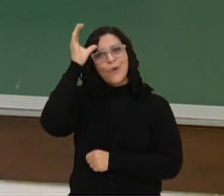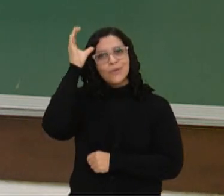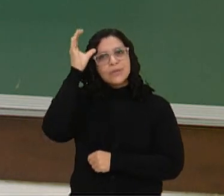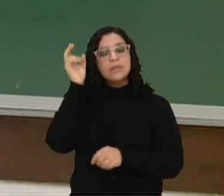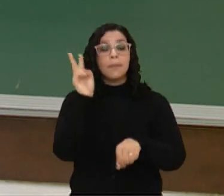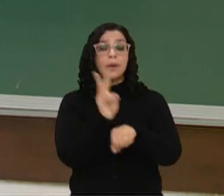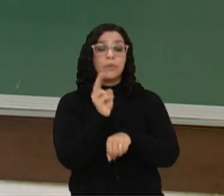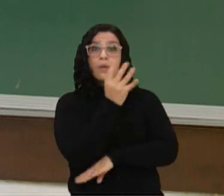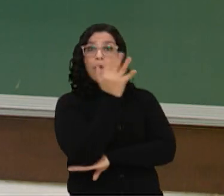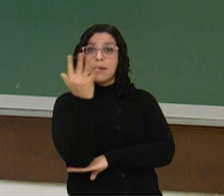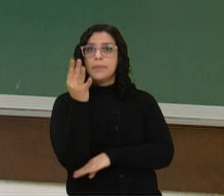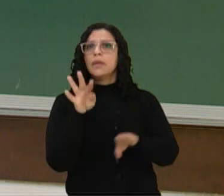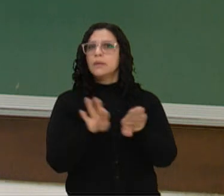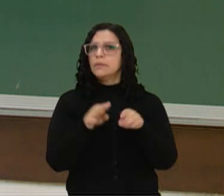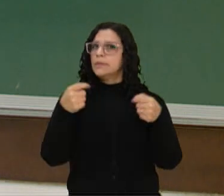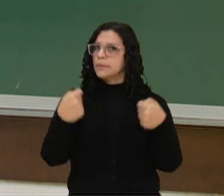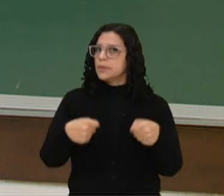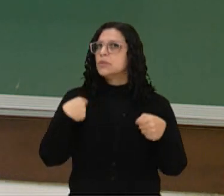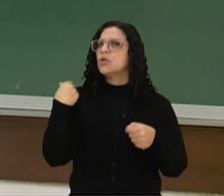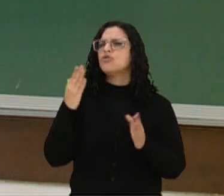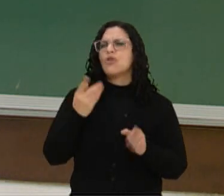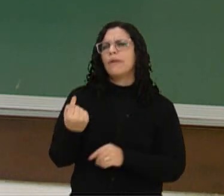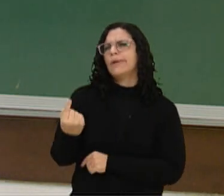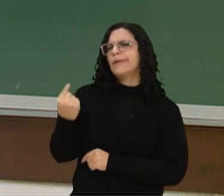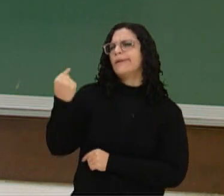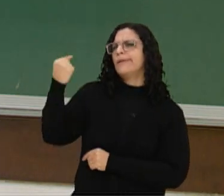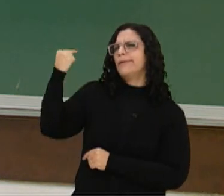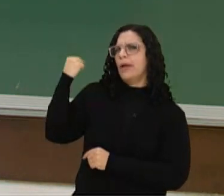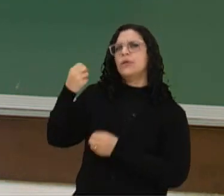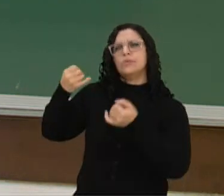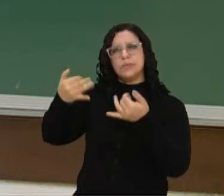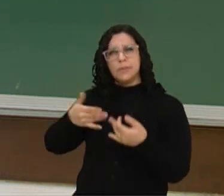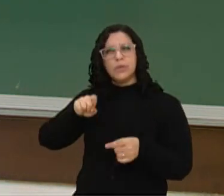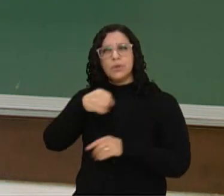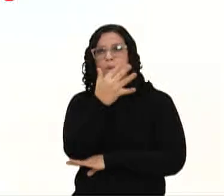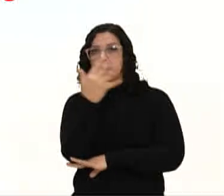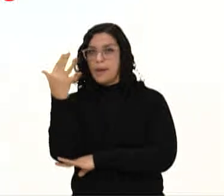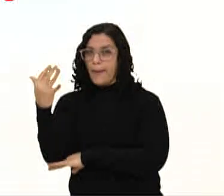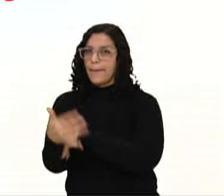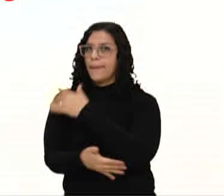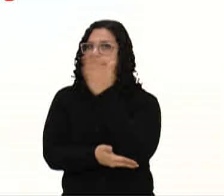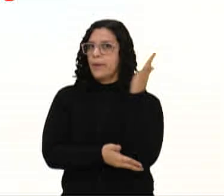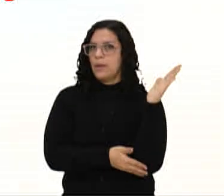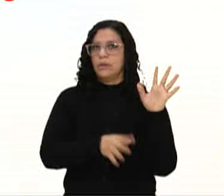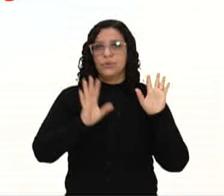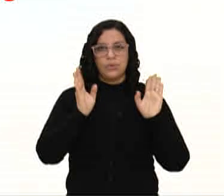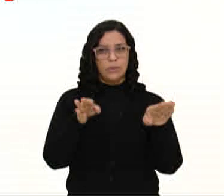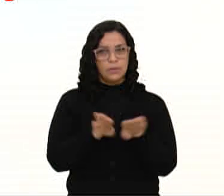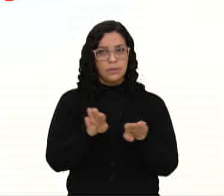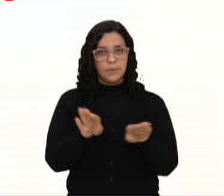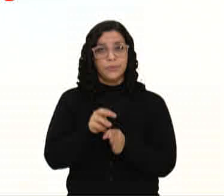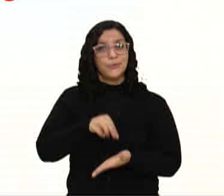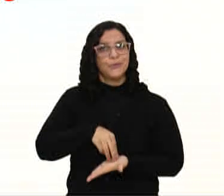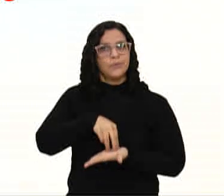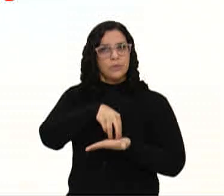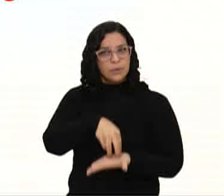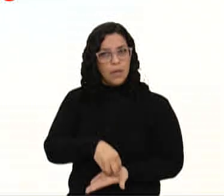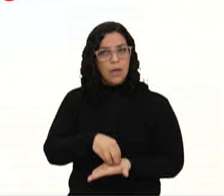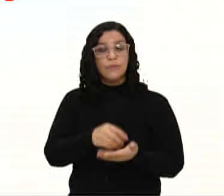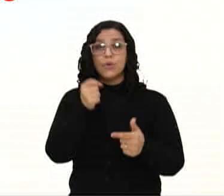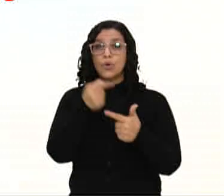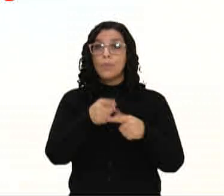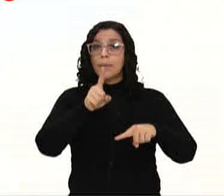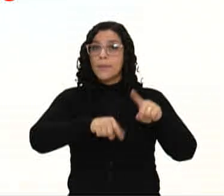o meio ambiente. A gente já tinha trabalhado lá atrás um pouquinho da questão ambiental, né? Então, sustentável, compra de